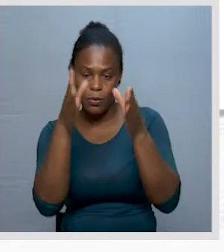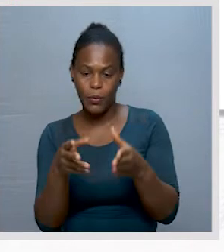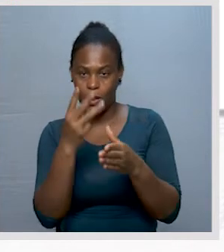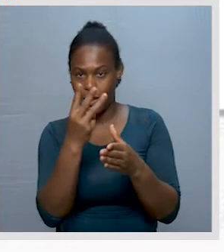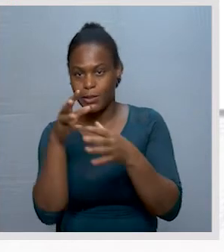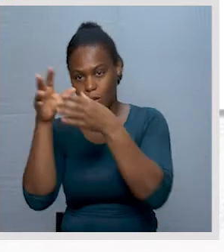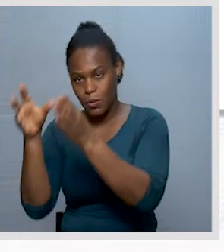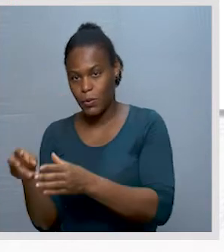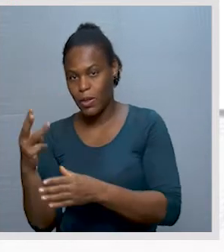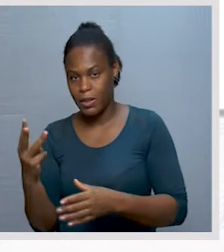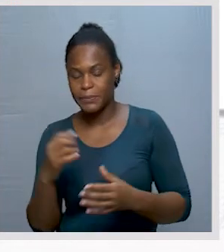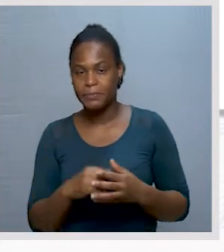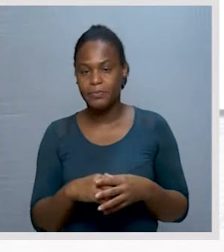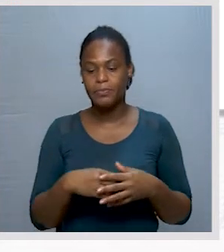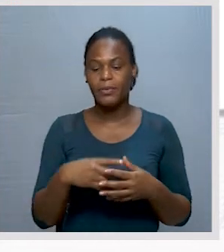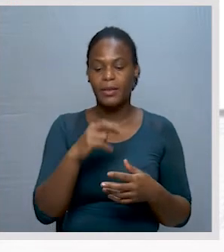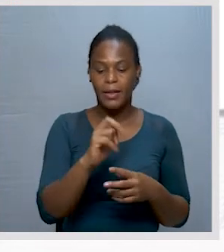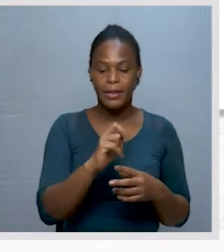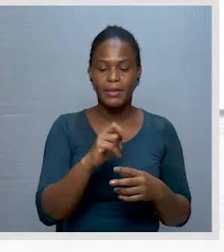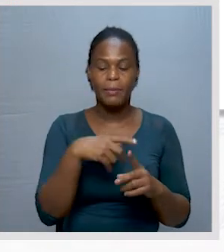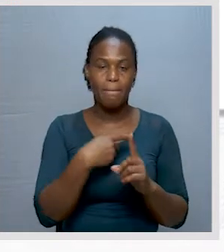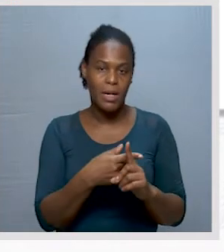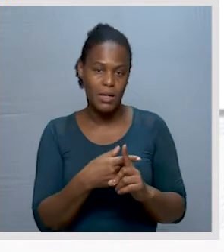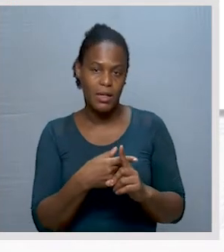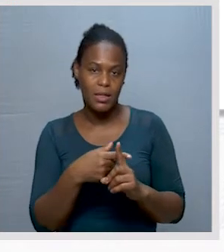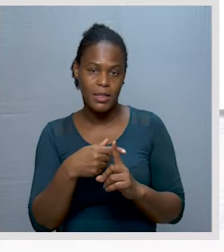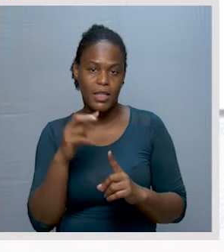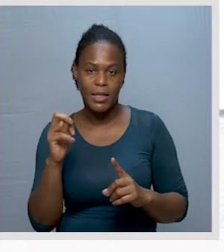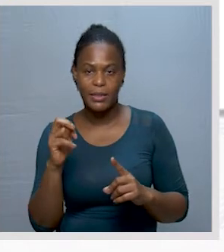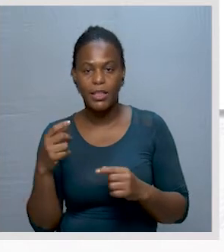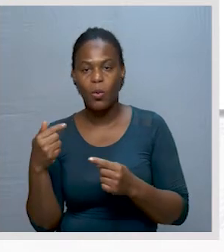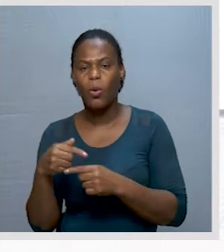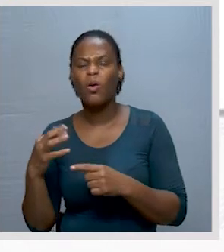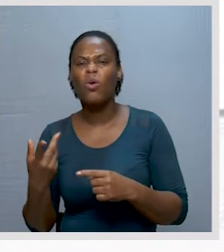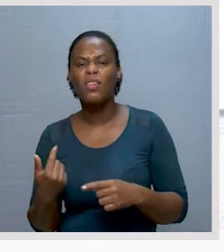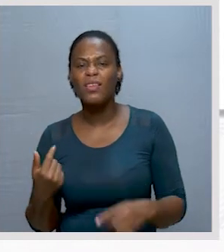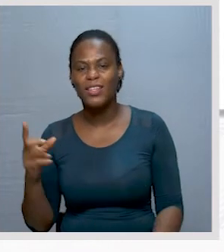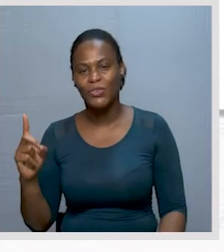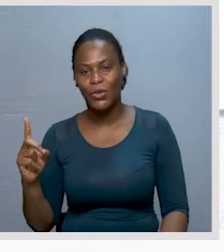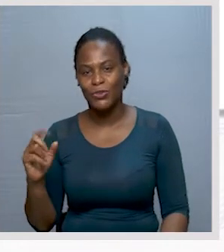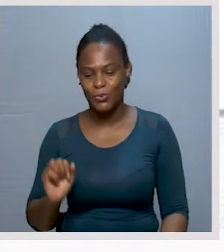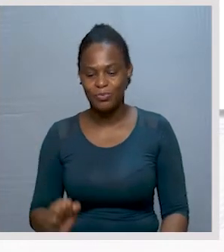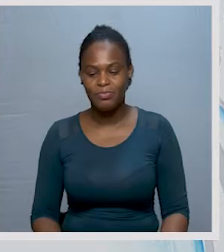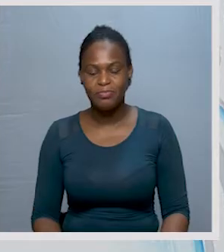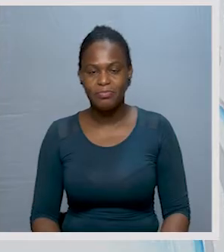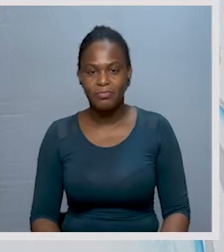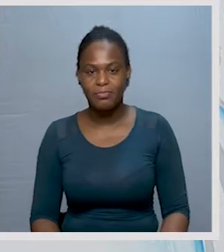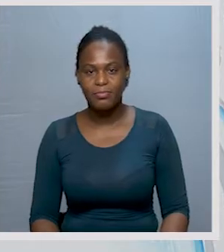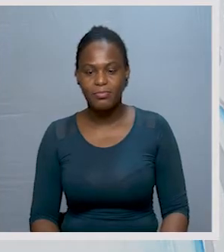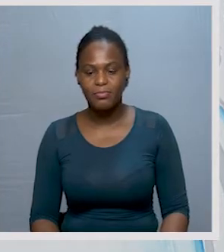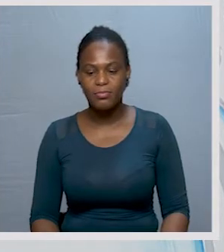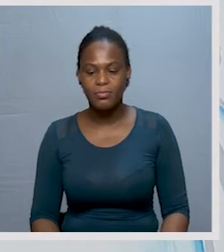3. 3, fica 3 mais 3, que dá 6.